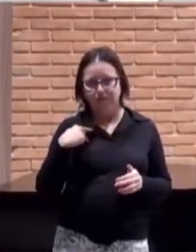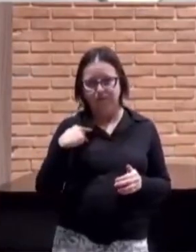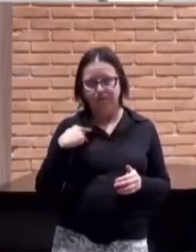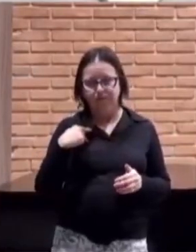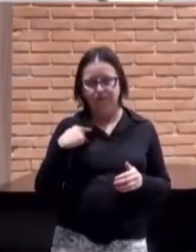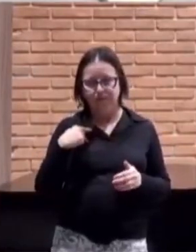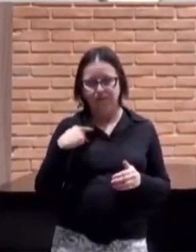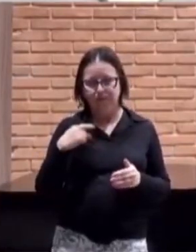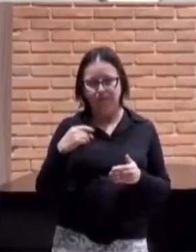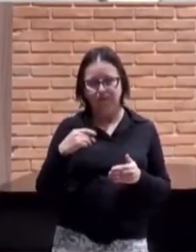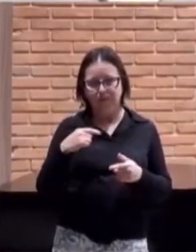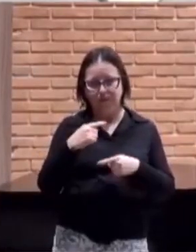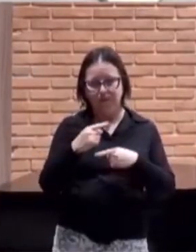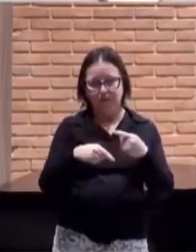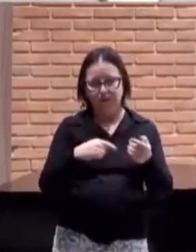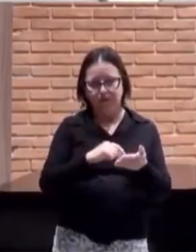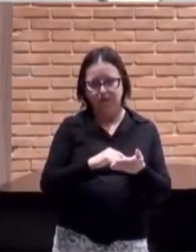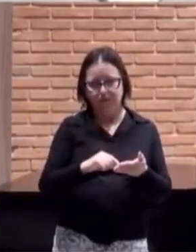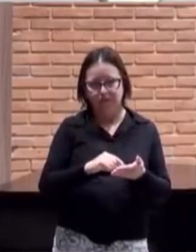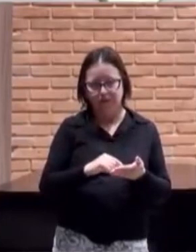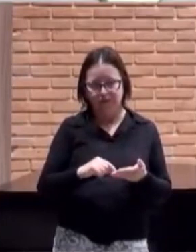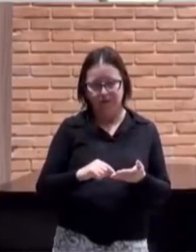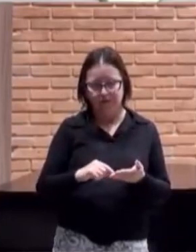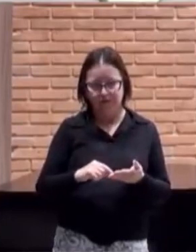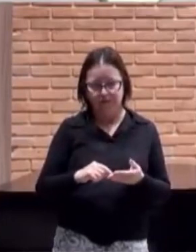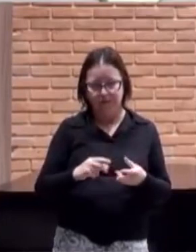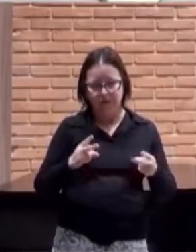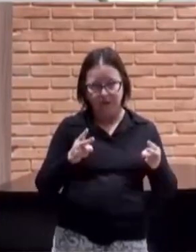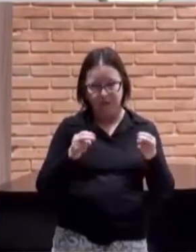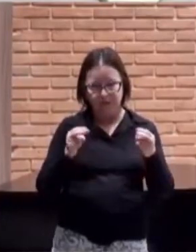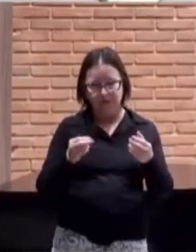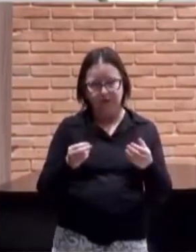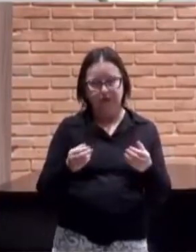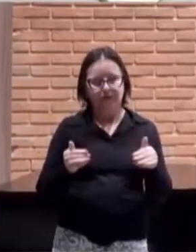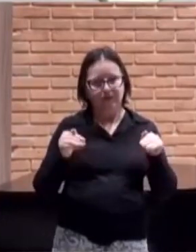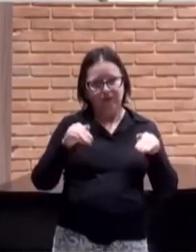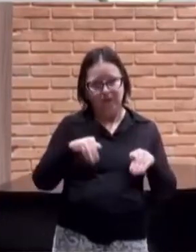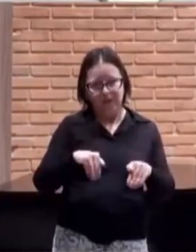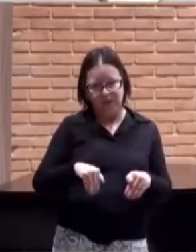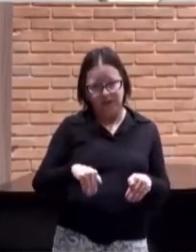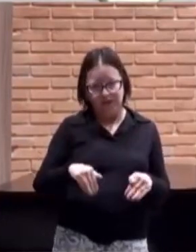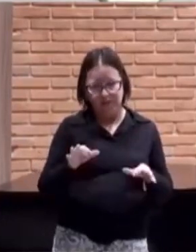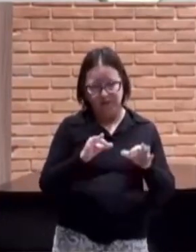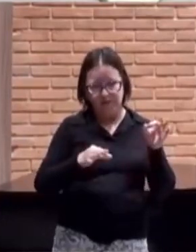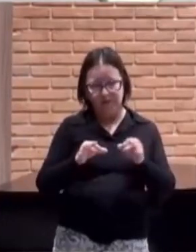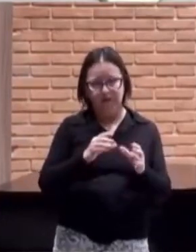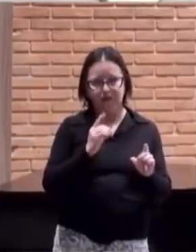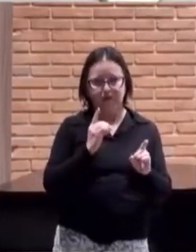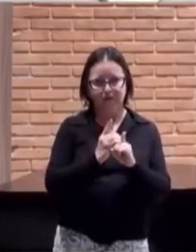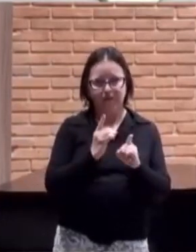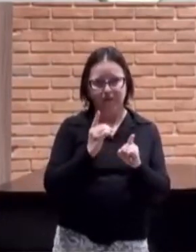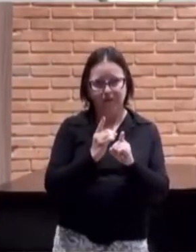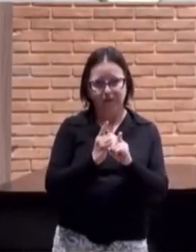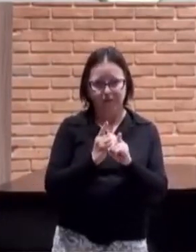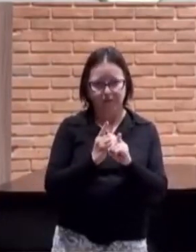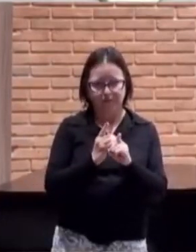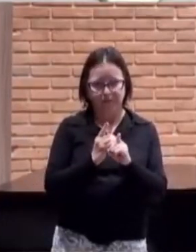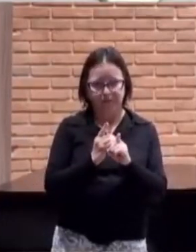a 33 são as observações finais, preparando os